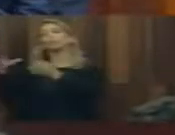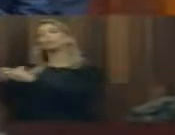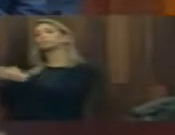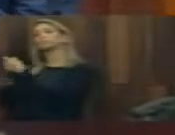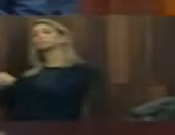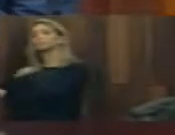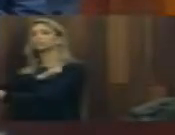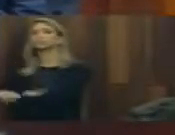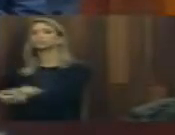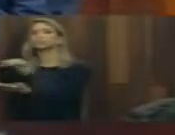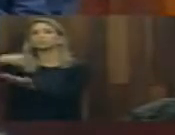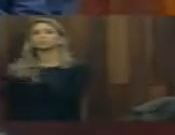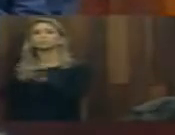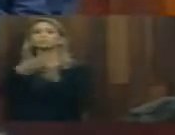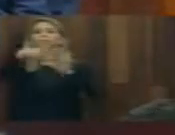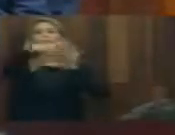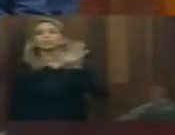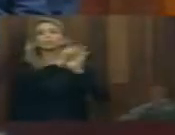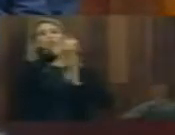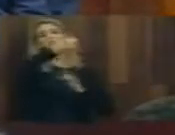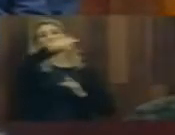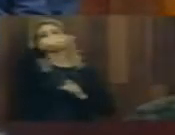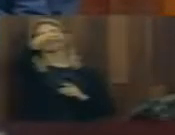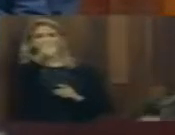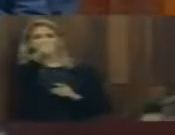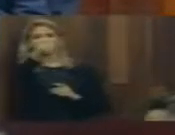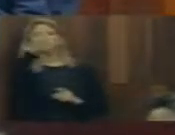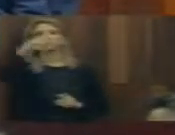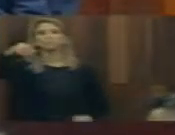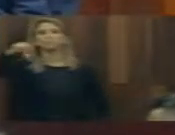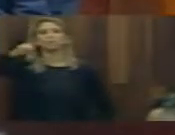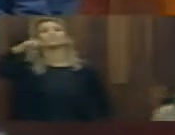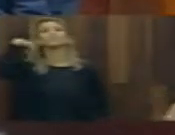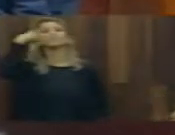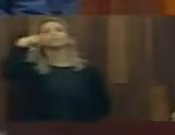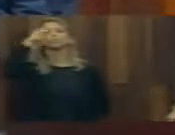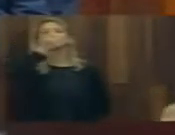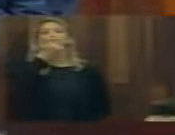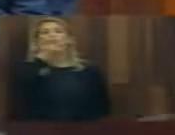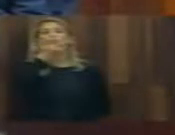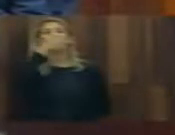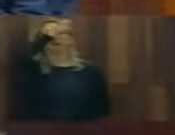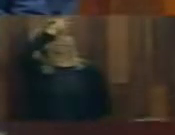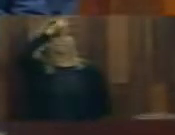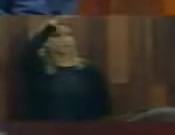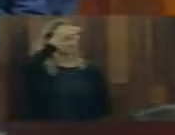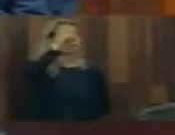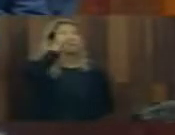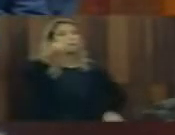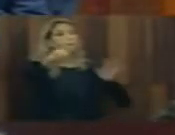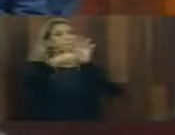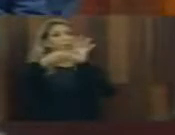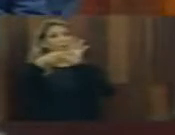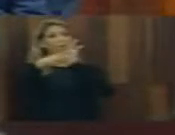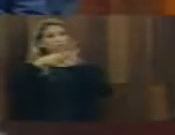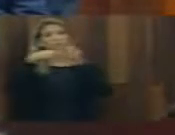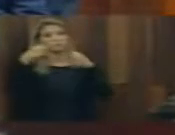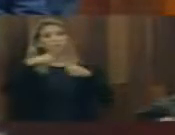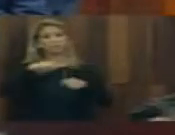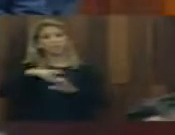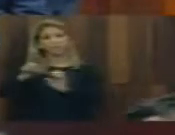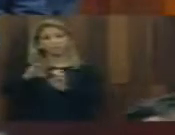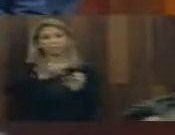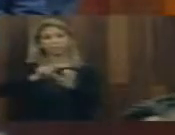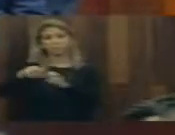Públicas. Projeto de Lei 176/19, promovente Adriano Guilherme de Teves Moreno, dispõe sobre a docência em educação